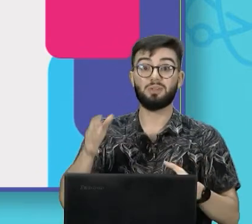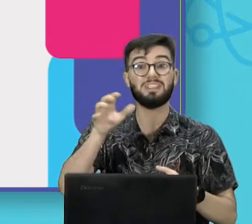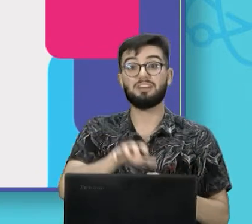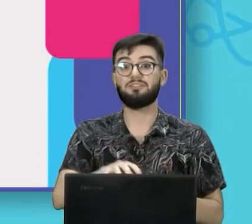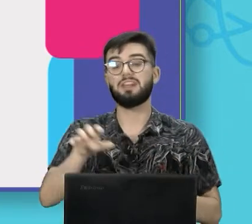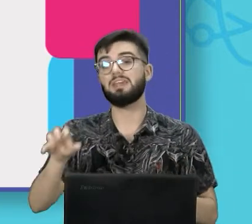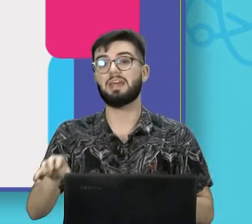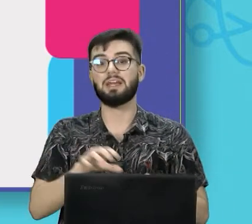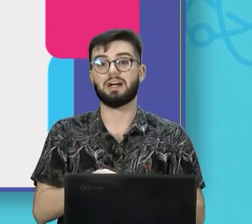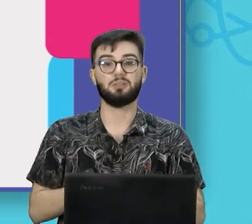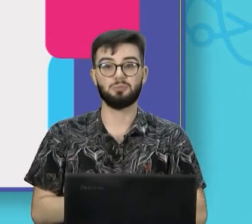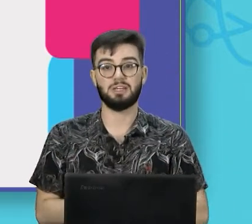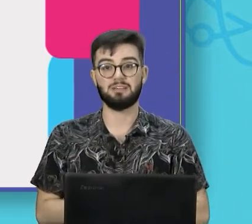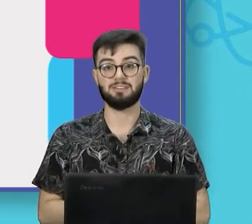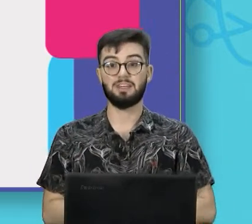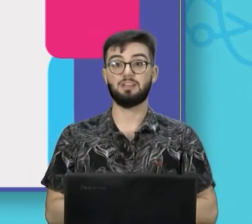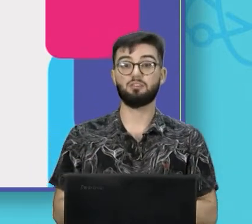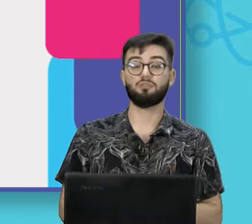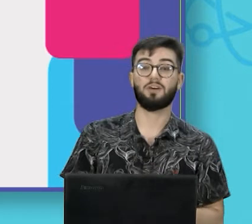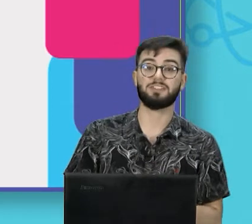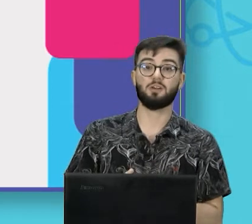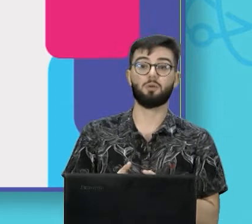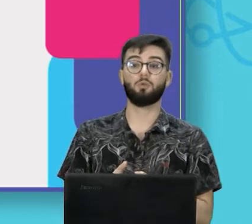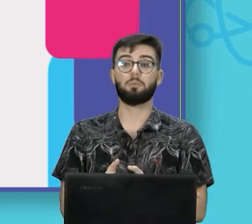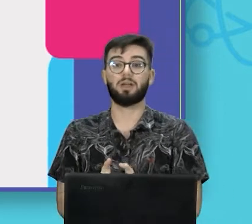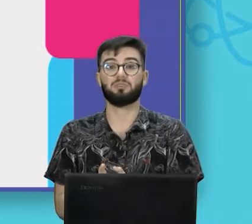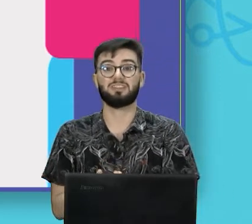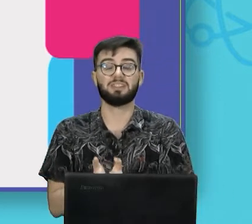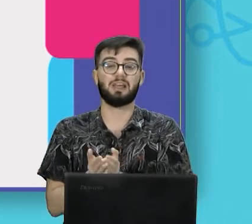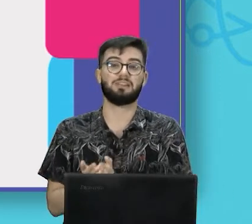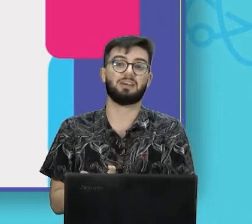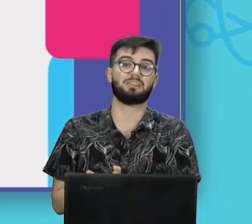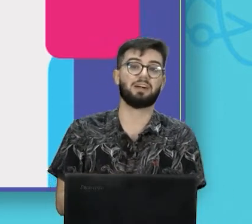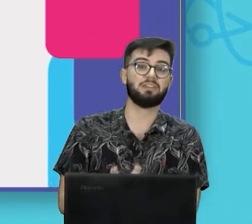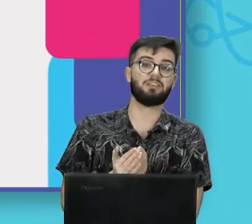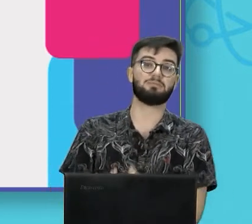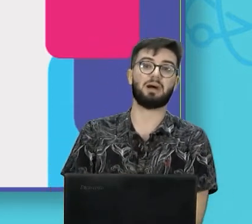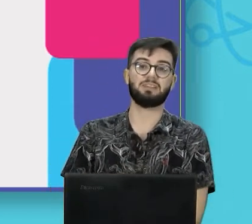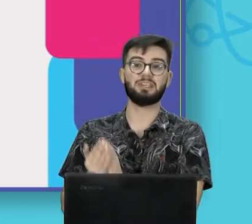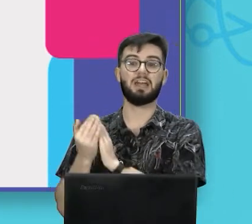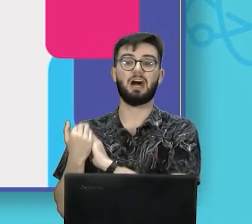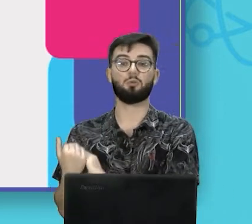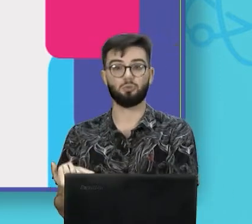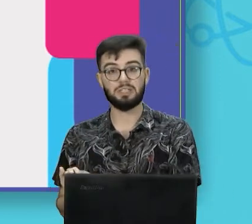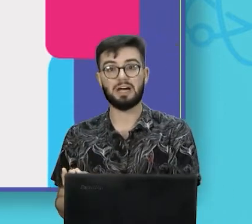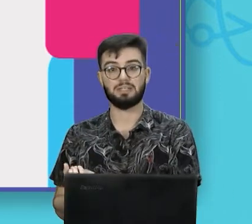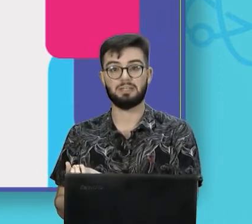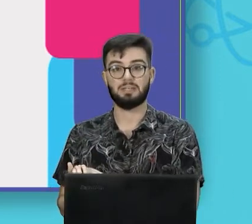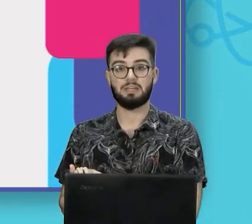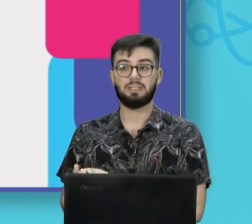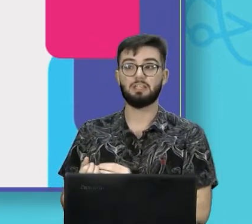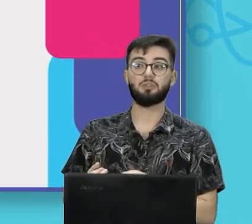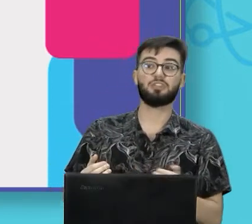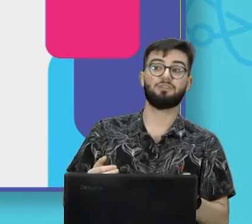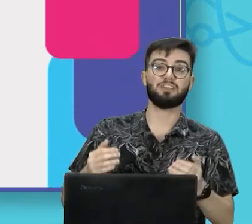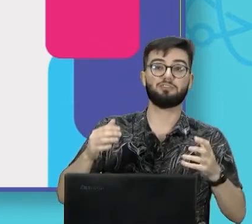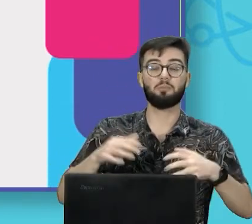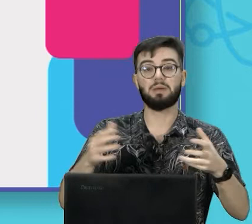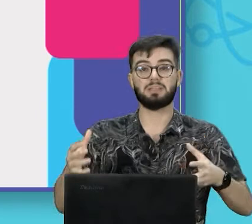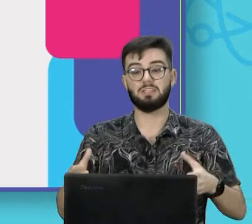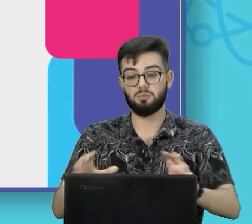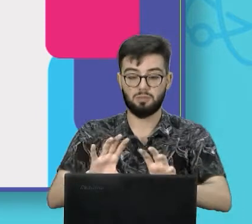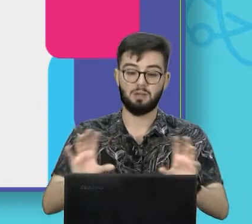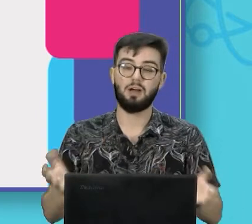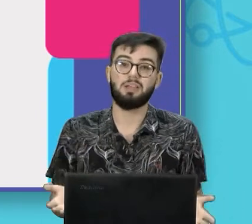podendo interferir em cada um deles isso fazer com que o imperador centralizar-se cada vez mais autoridade e não